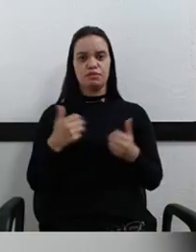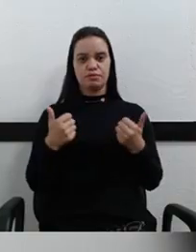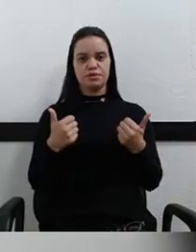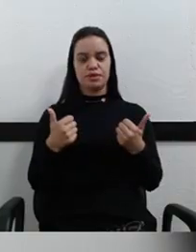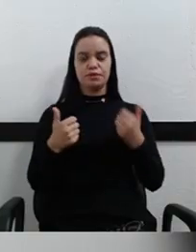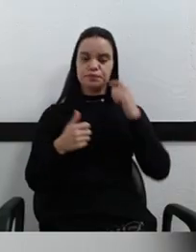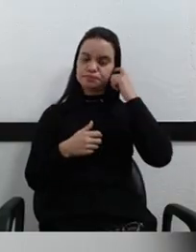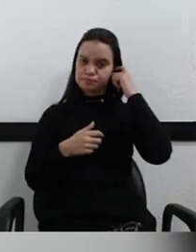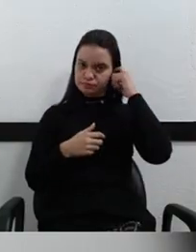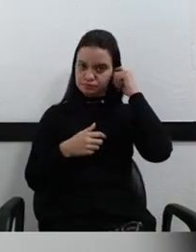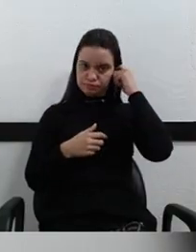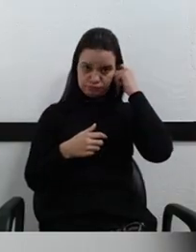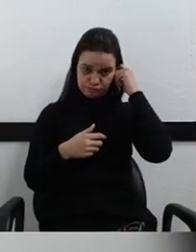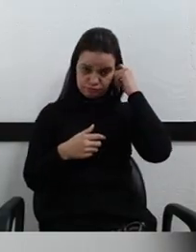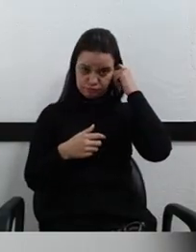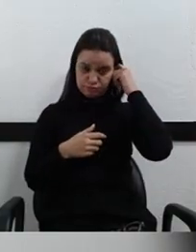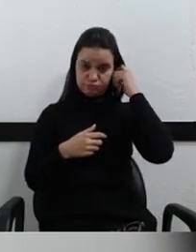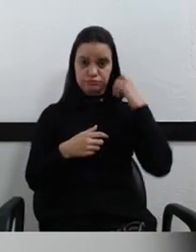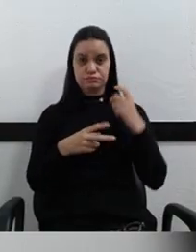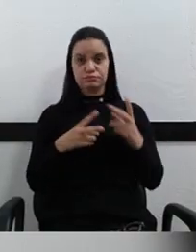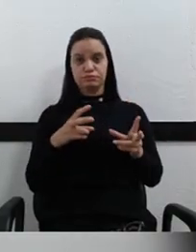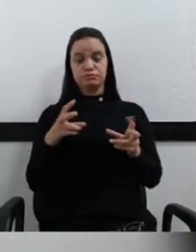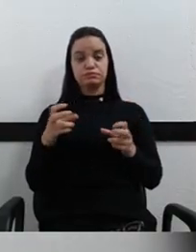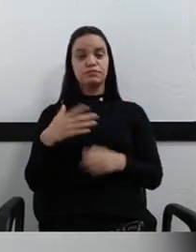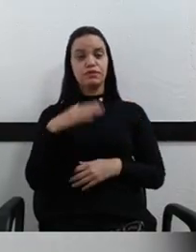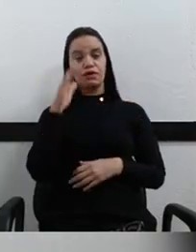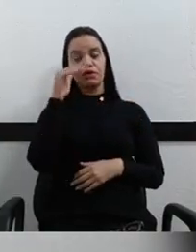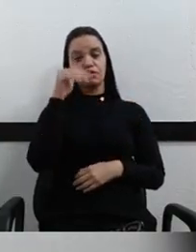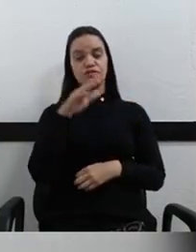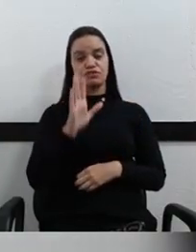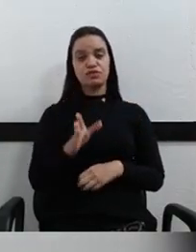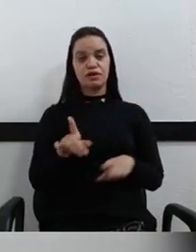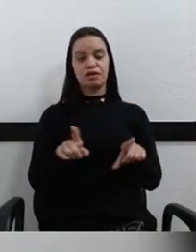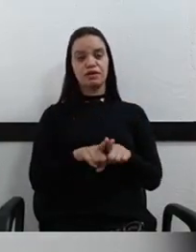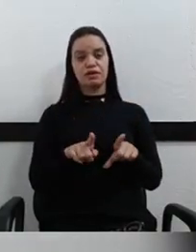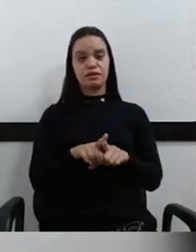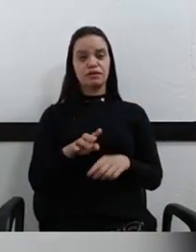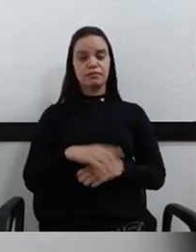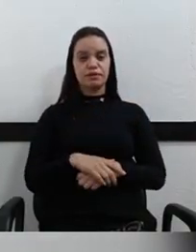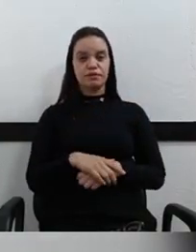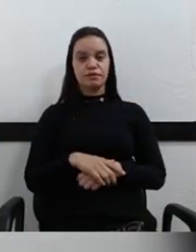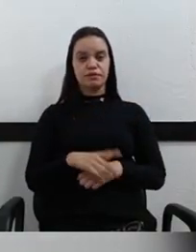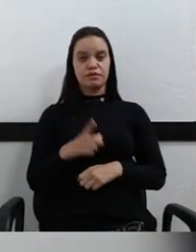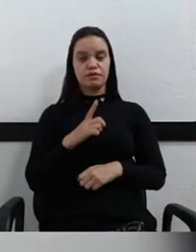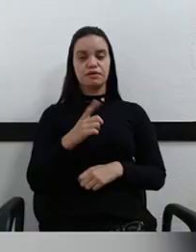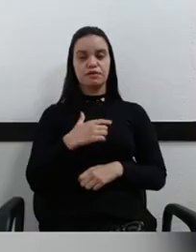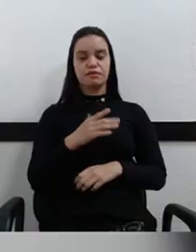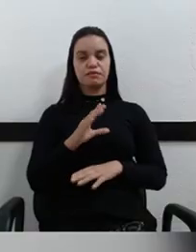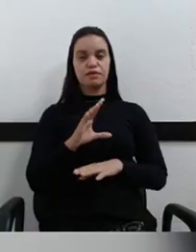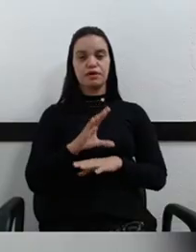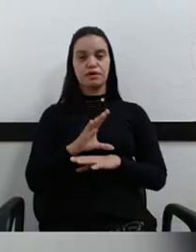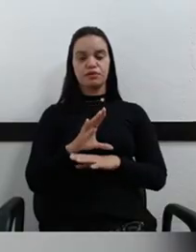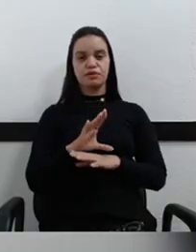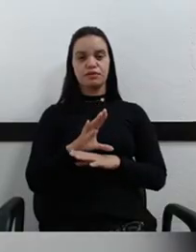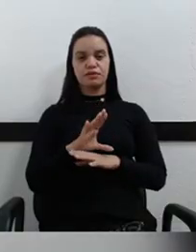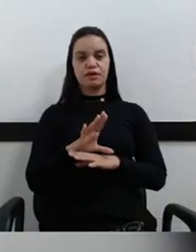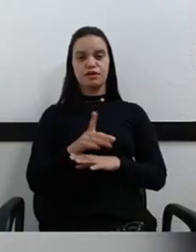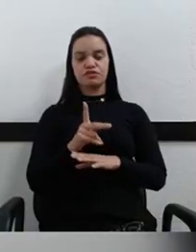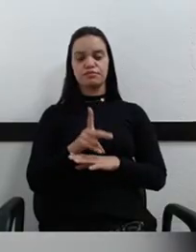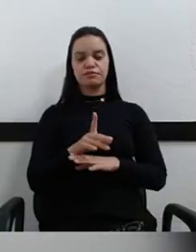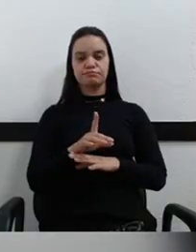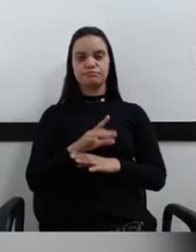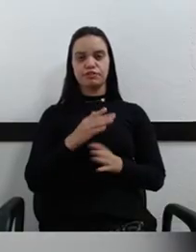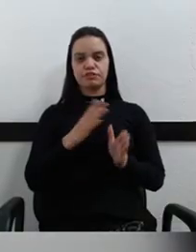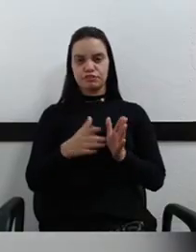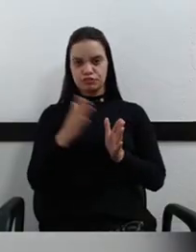sistema. Veja aqui que o interessado, ele está lotado em Caraguatatuba, ele vai cursar a disciplina Processo de Construção